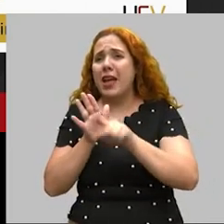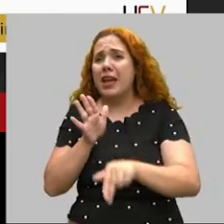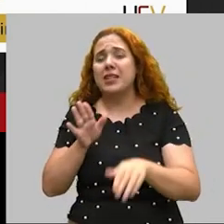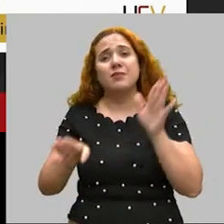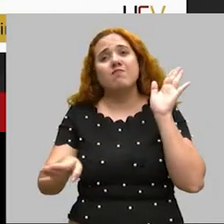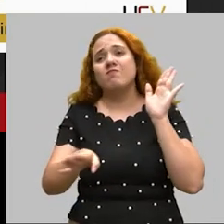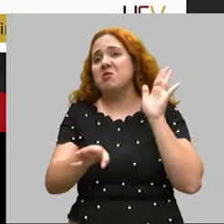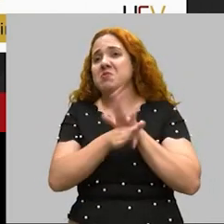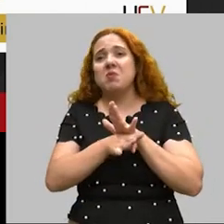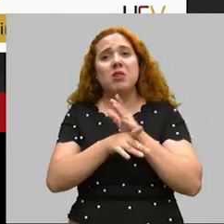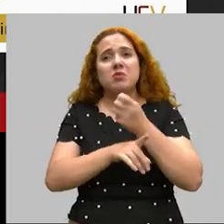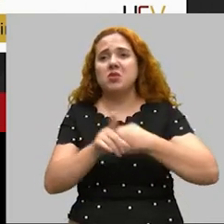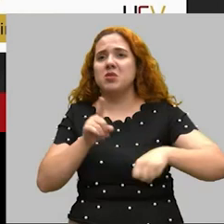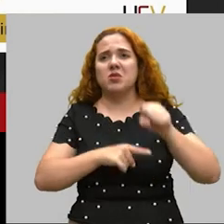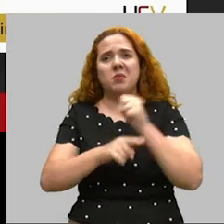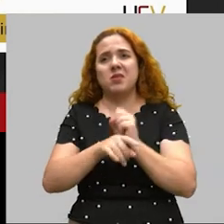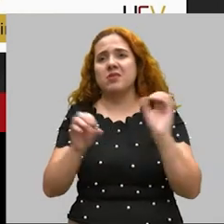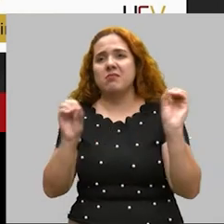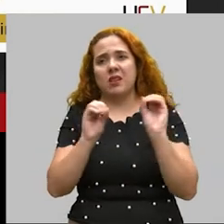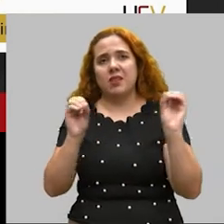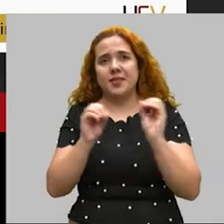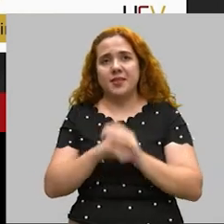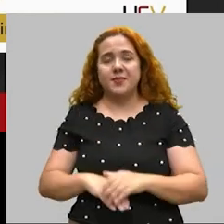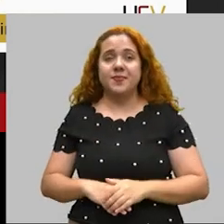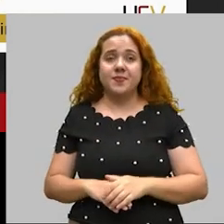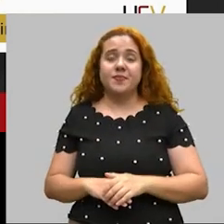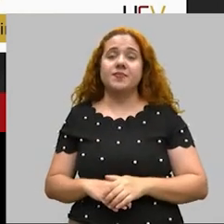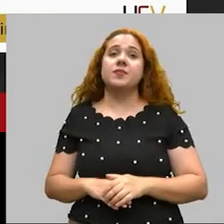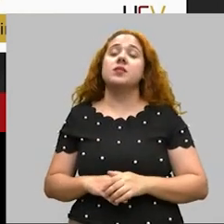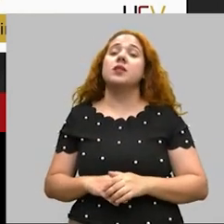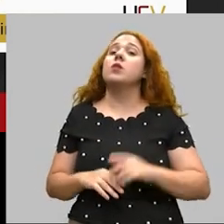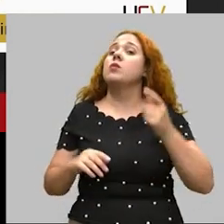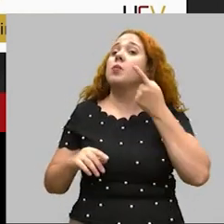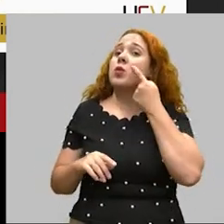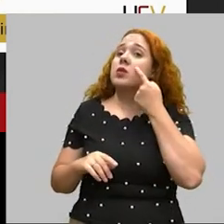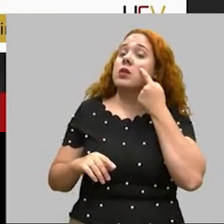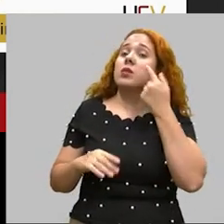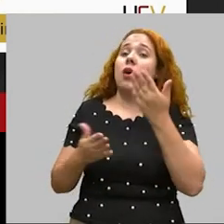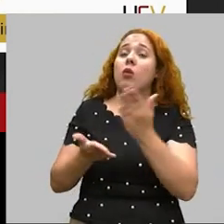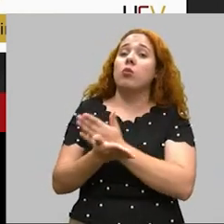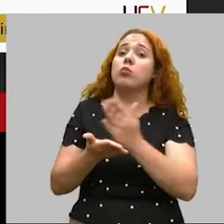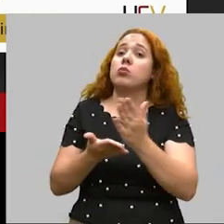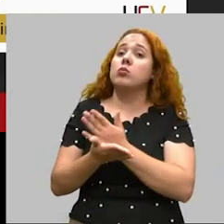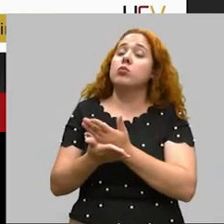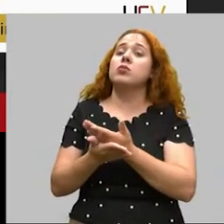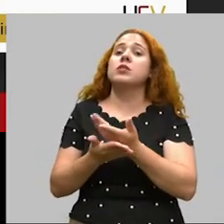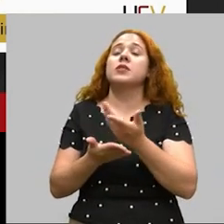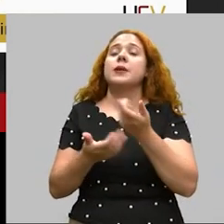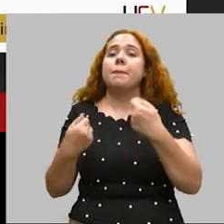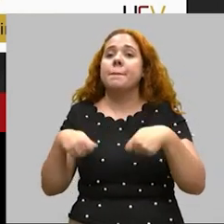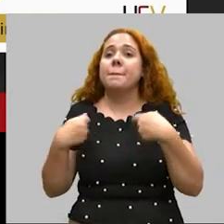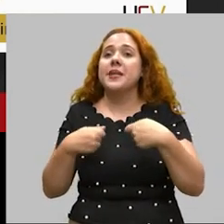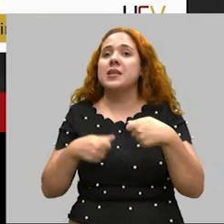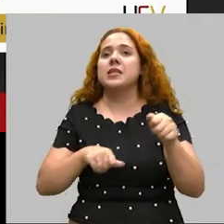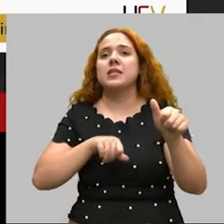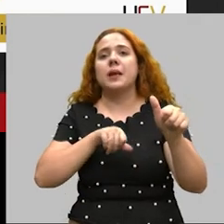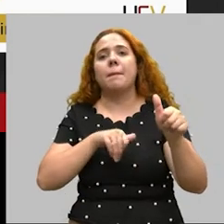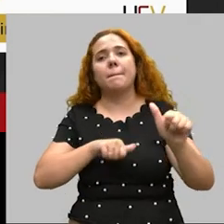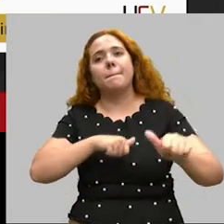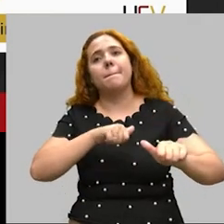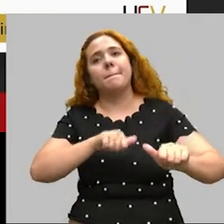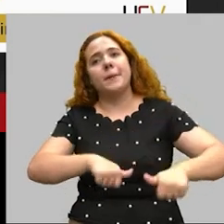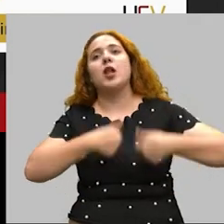escolas não contribuem então eu já venho trazendo alguns indicativos das necessidades né então a gente precisa que